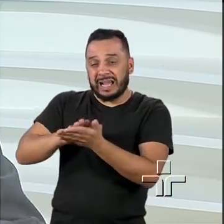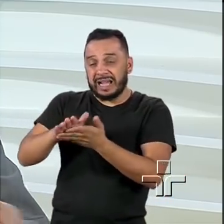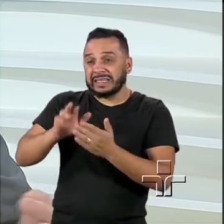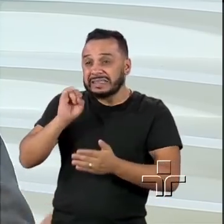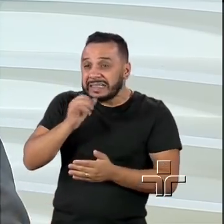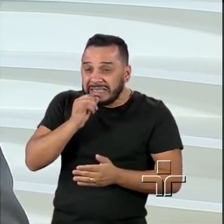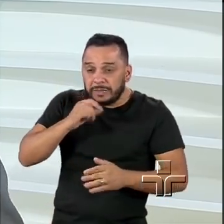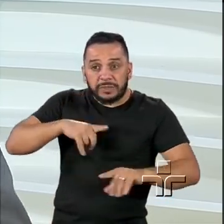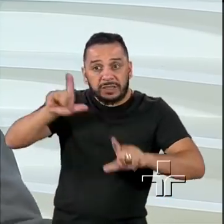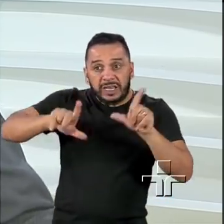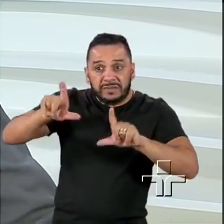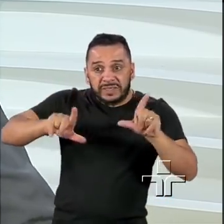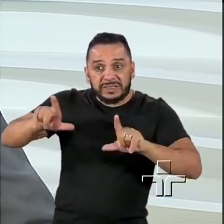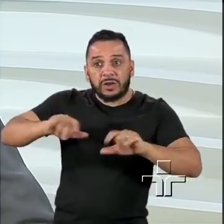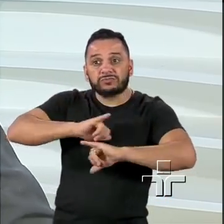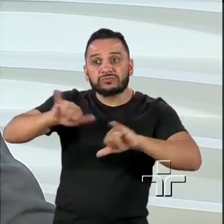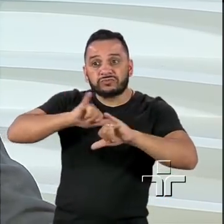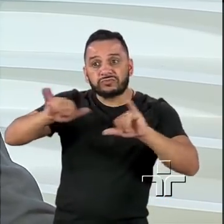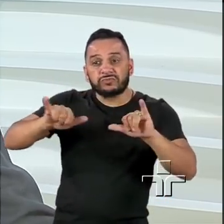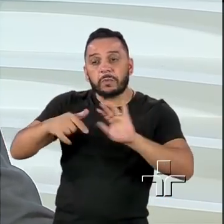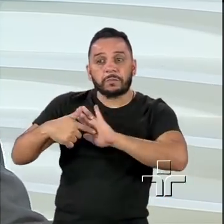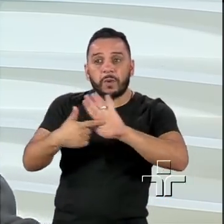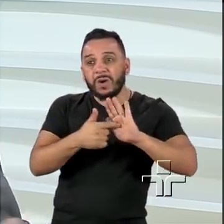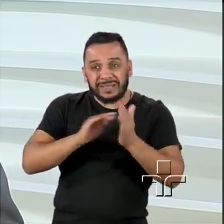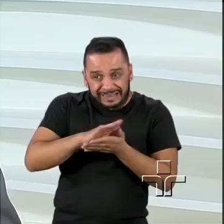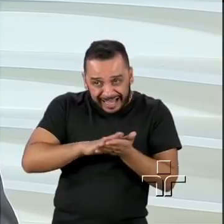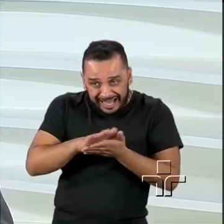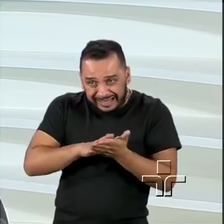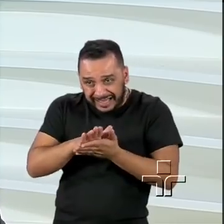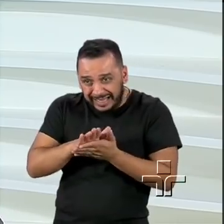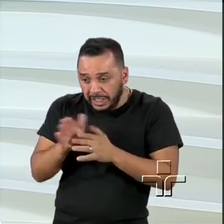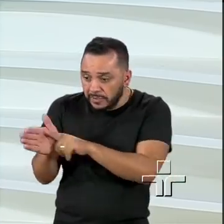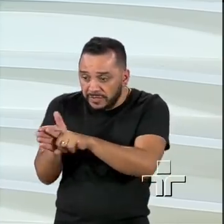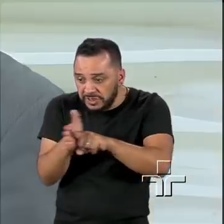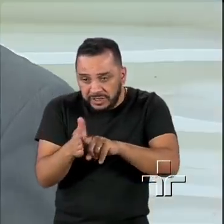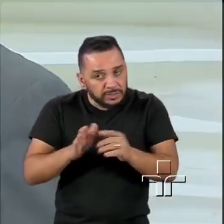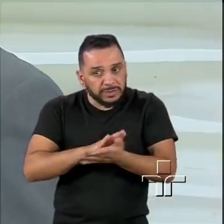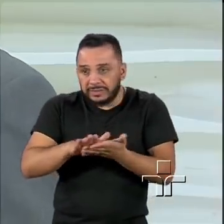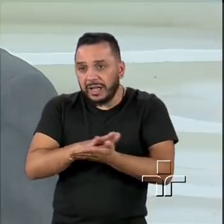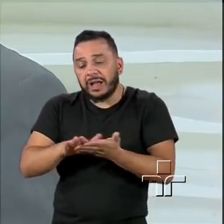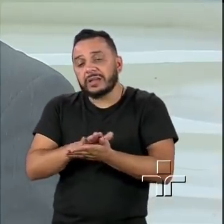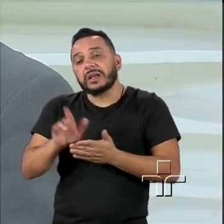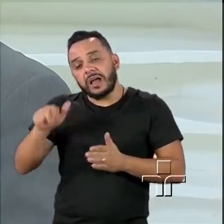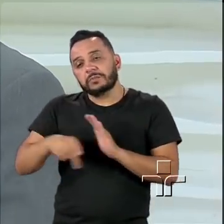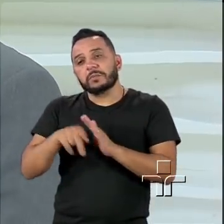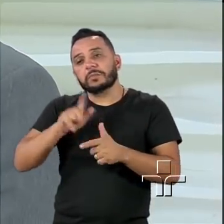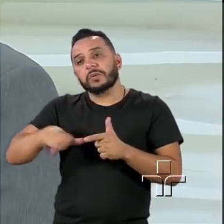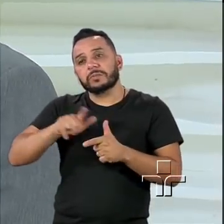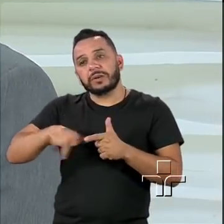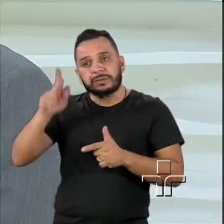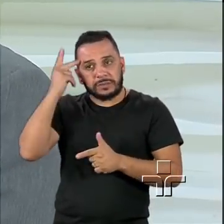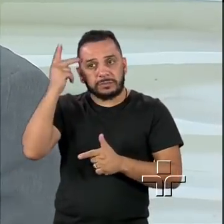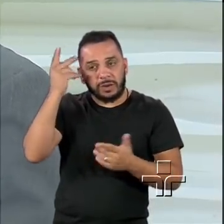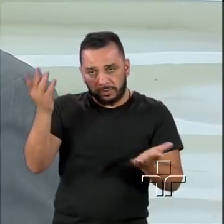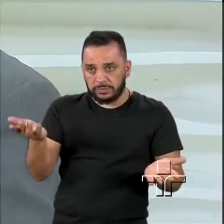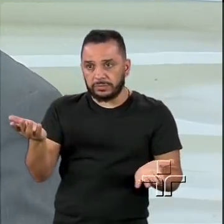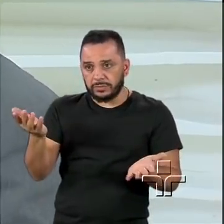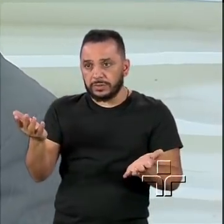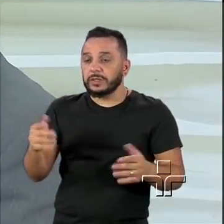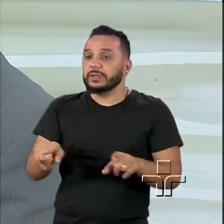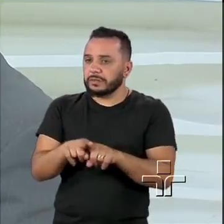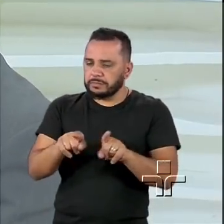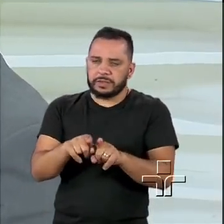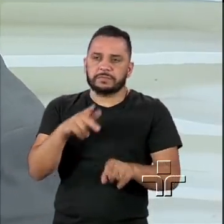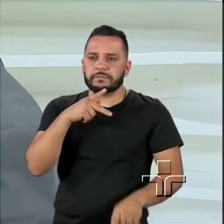esquece, simplesmente porque não tem investigadores para fazê-lo. Então, esse é o drama da segurança pública do Estado de São Paulo. O efetivo da PM também. Aliás, a